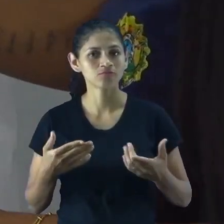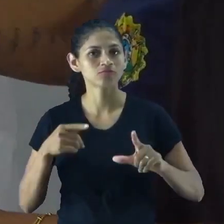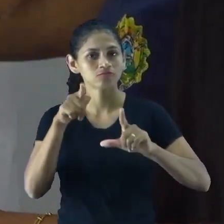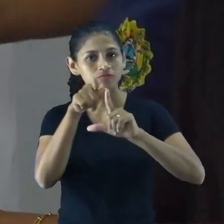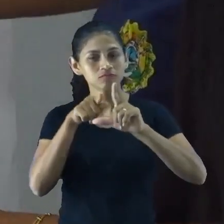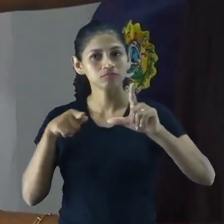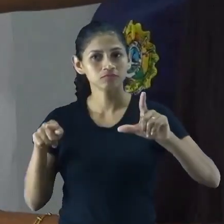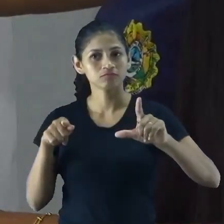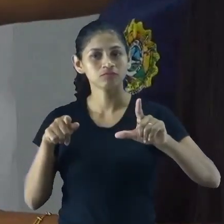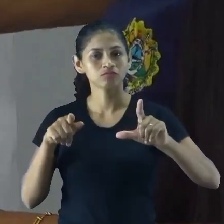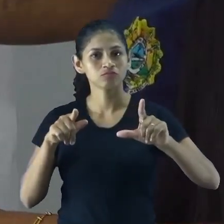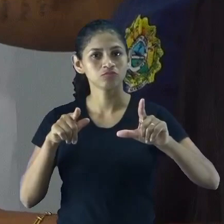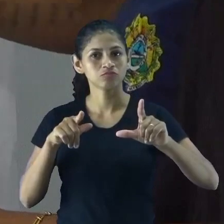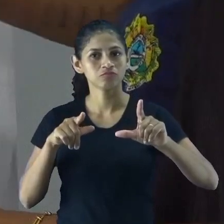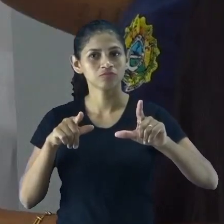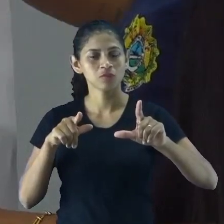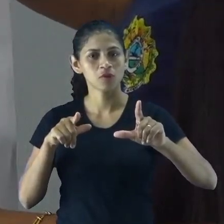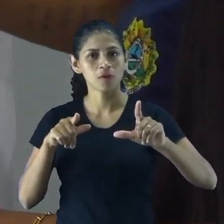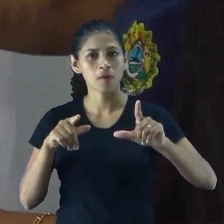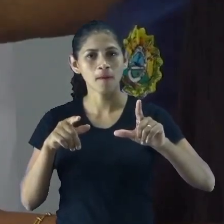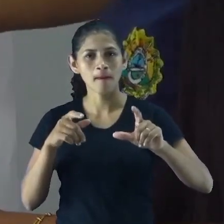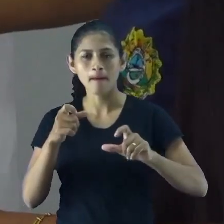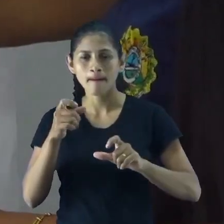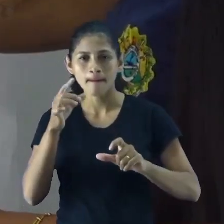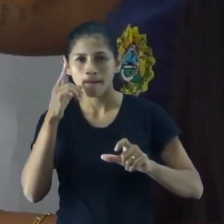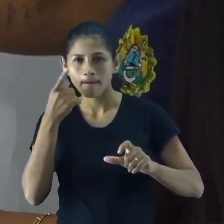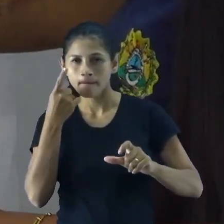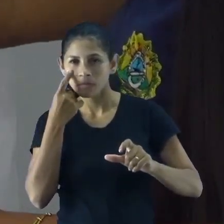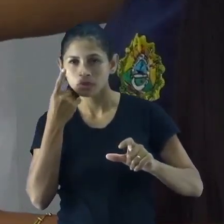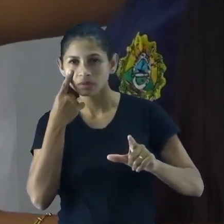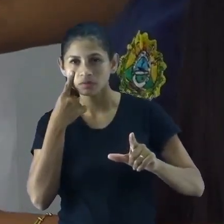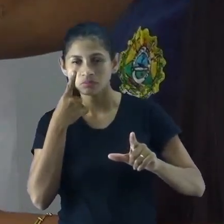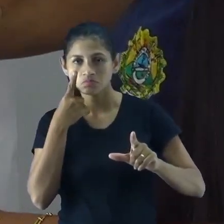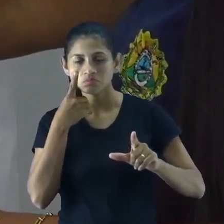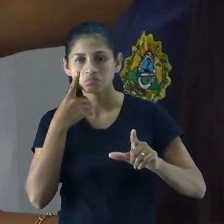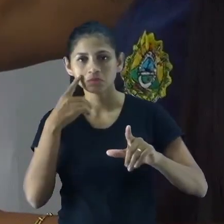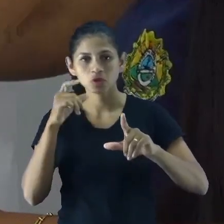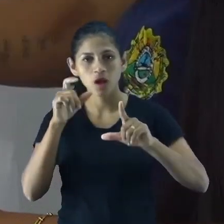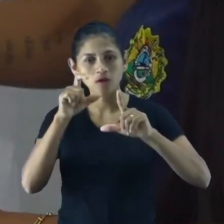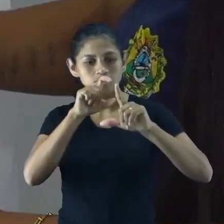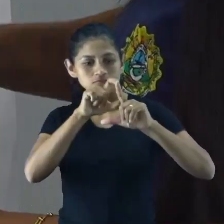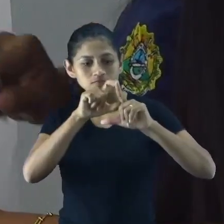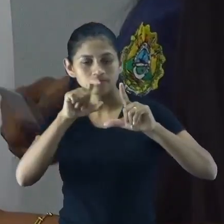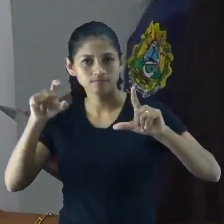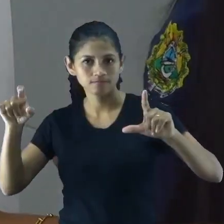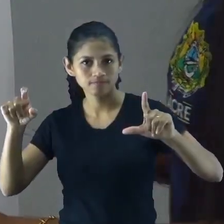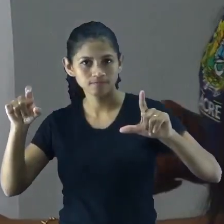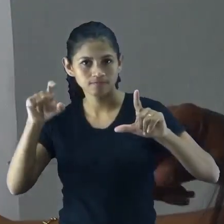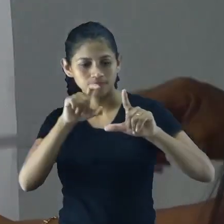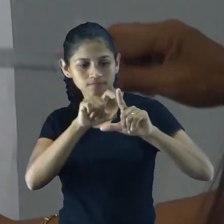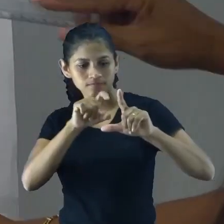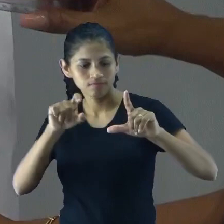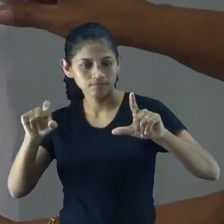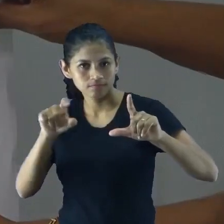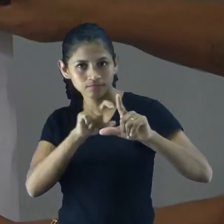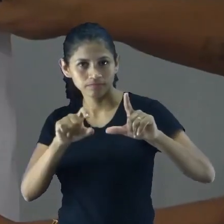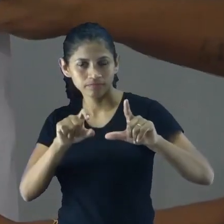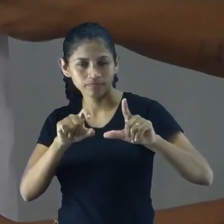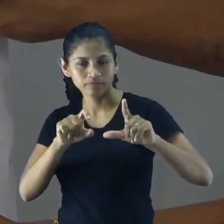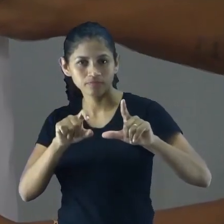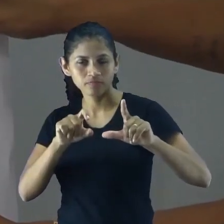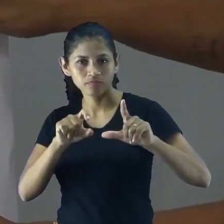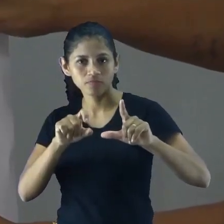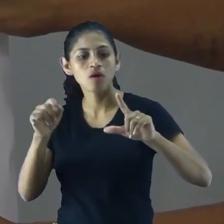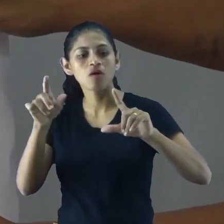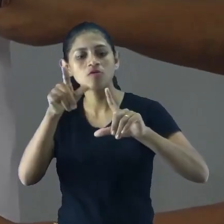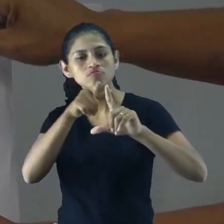gráfico vocês podem perceber que ele tem umas Barras no sentido horizontal dessa forma é um